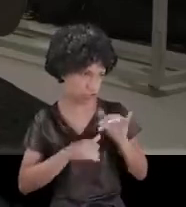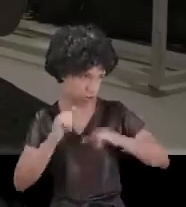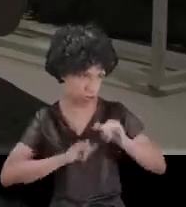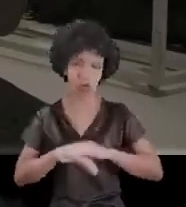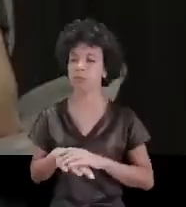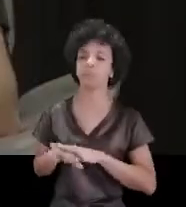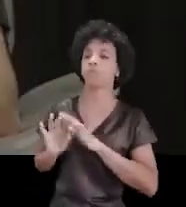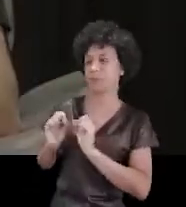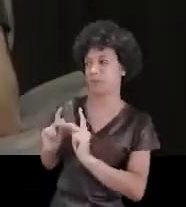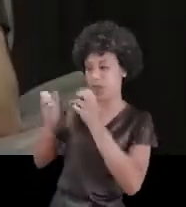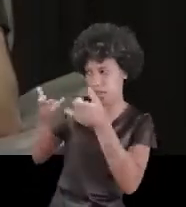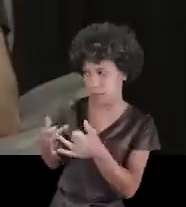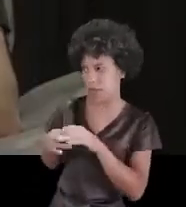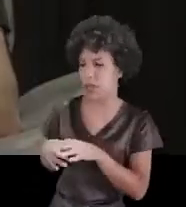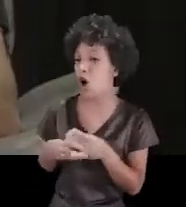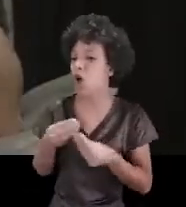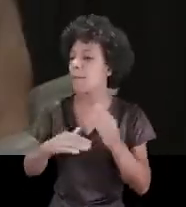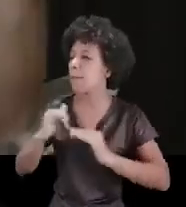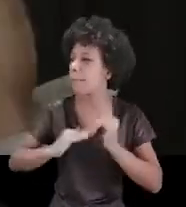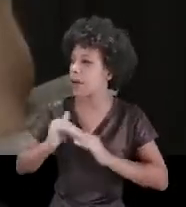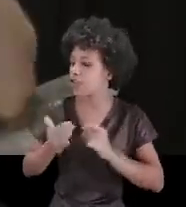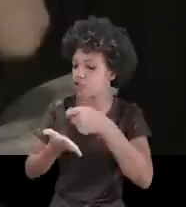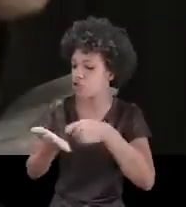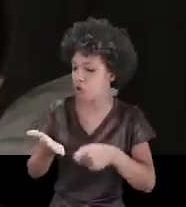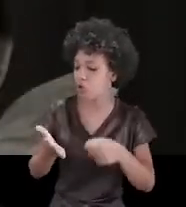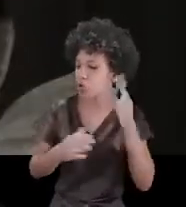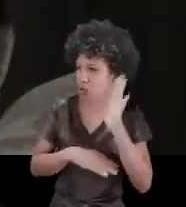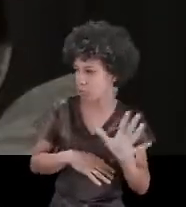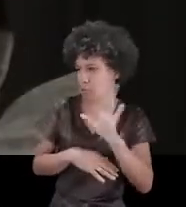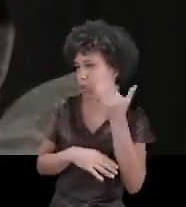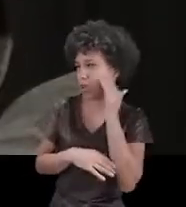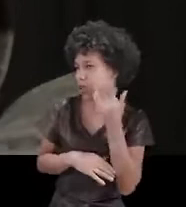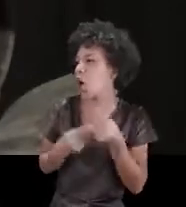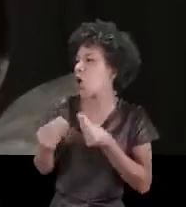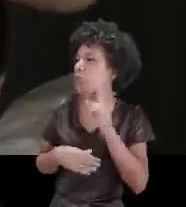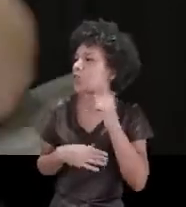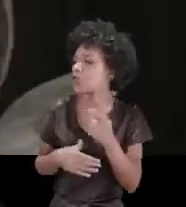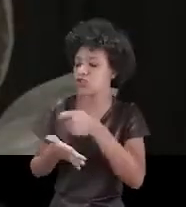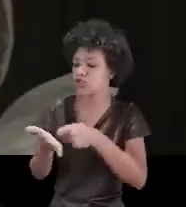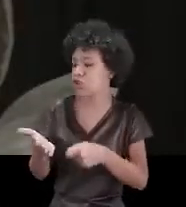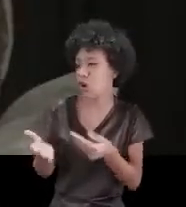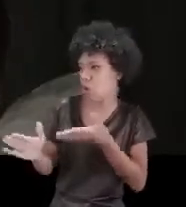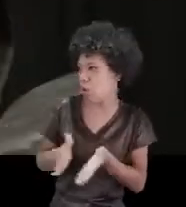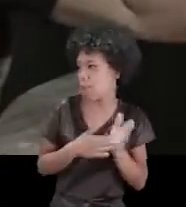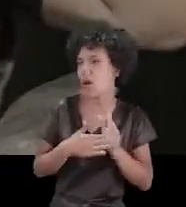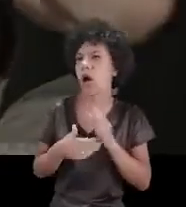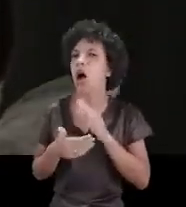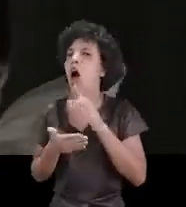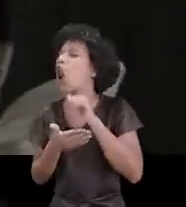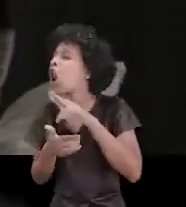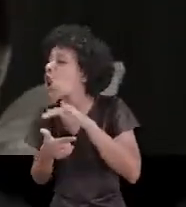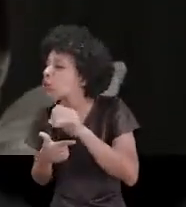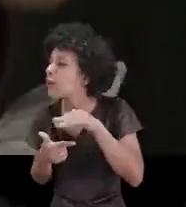as modalidades de jogos que temos hoje no Brasil para entender o que que você faz como é que a sua rotina de jogos e tal você falou da Lotomania da